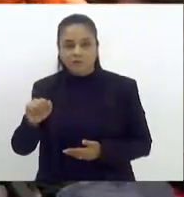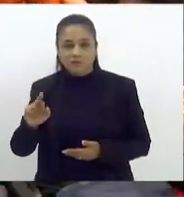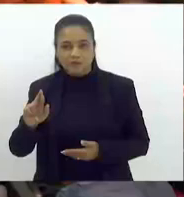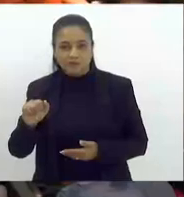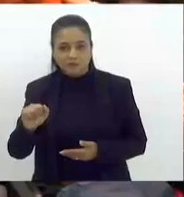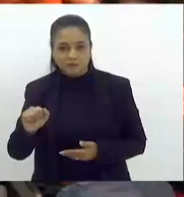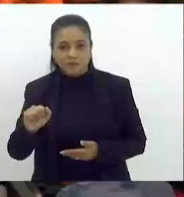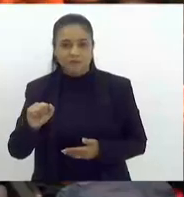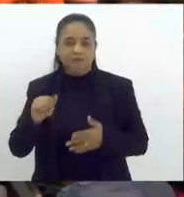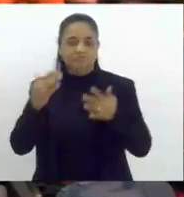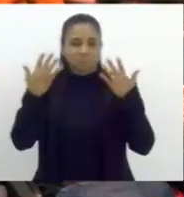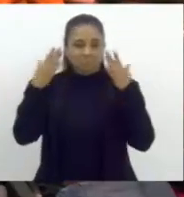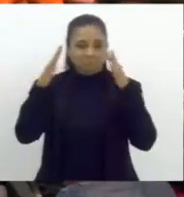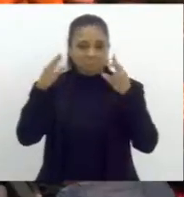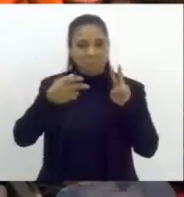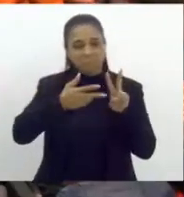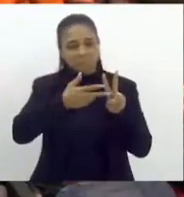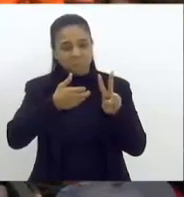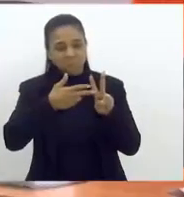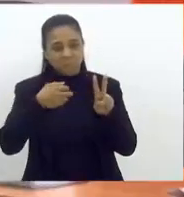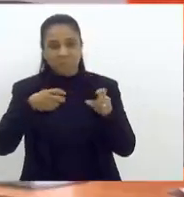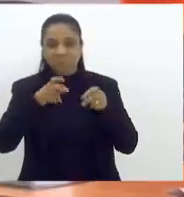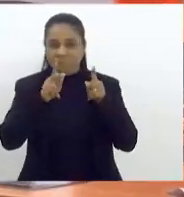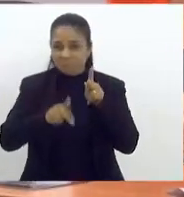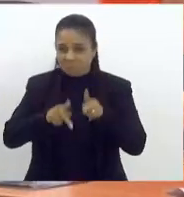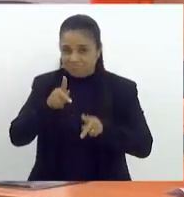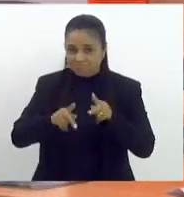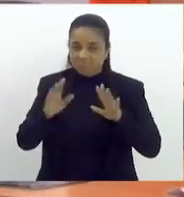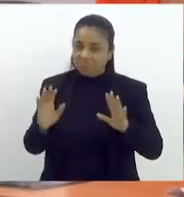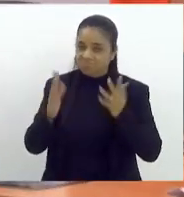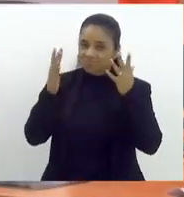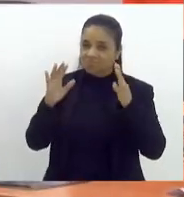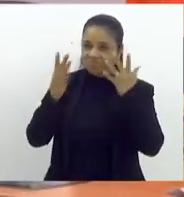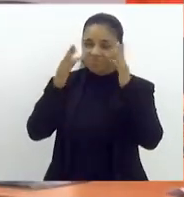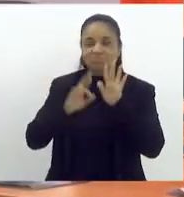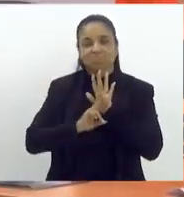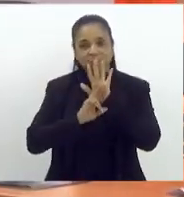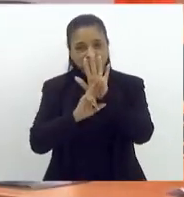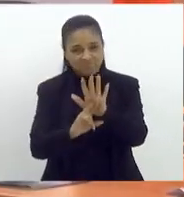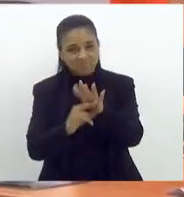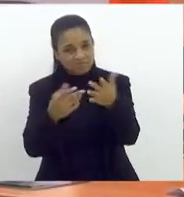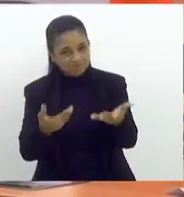salve o povo indígena salve salve salve Grande representatividade